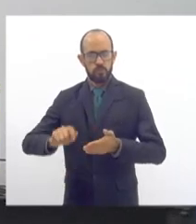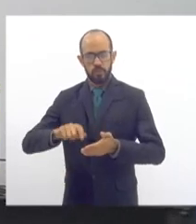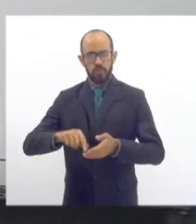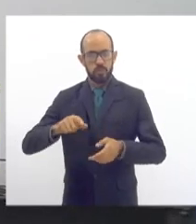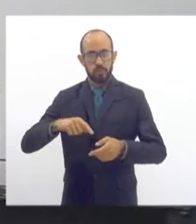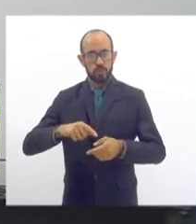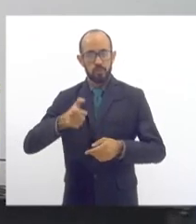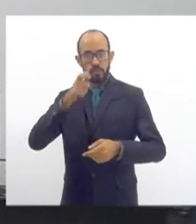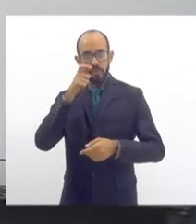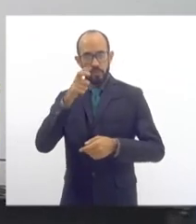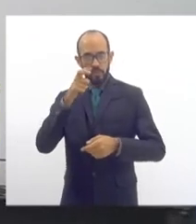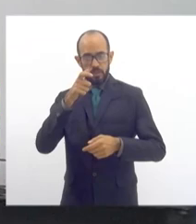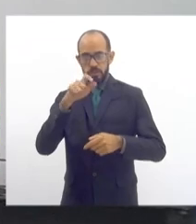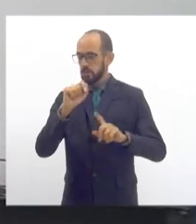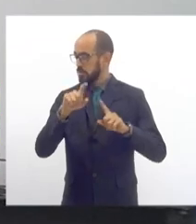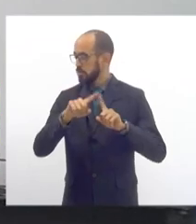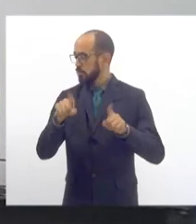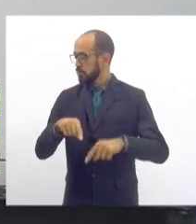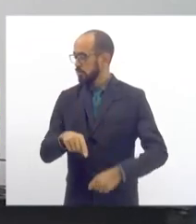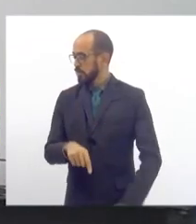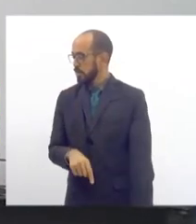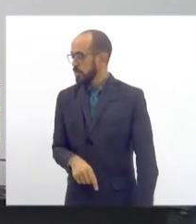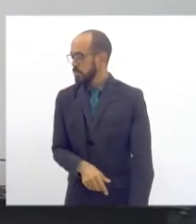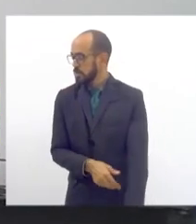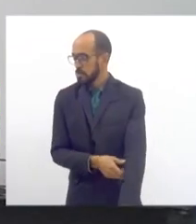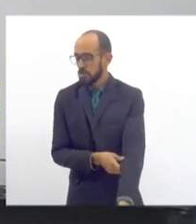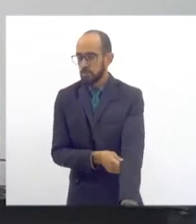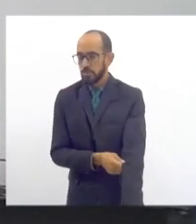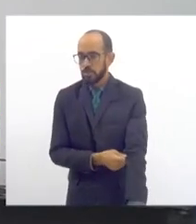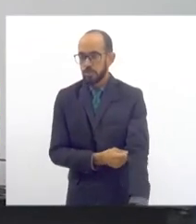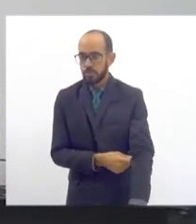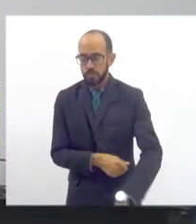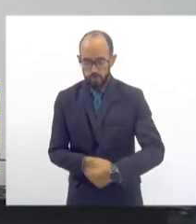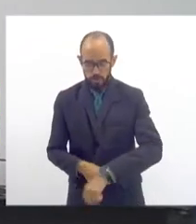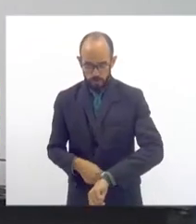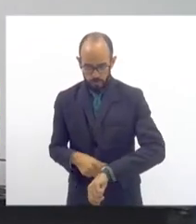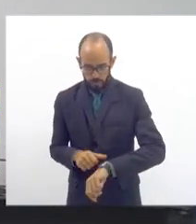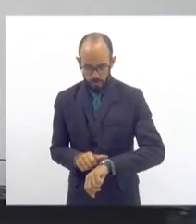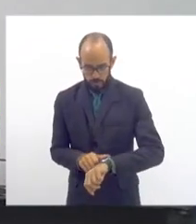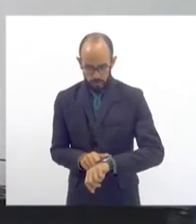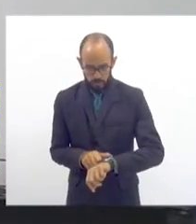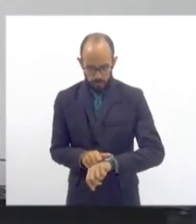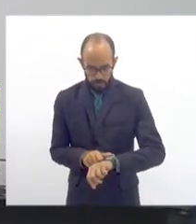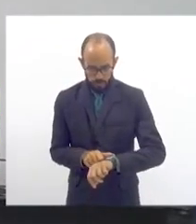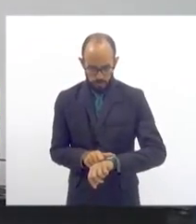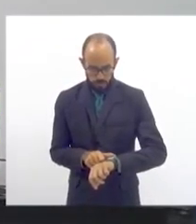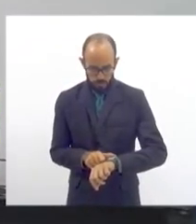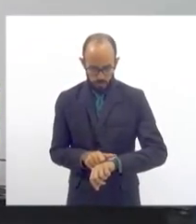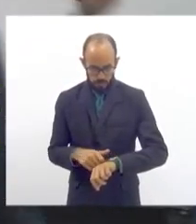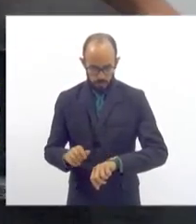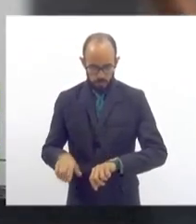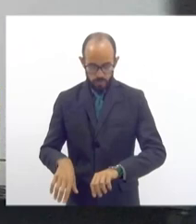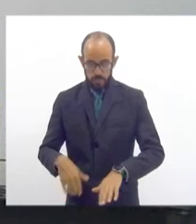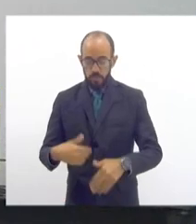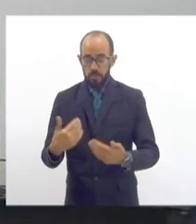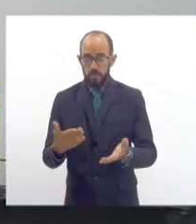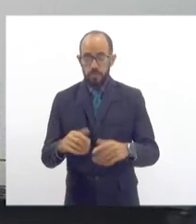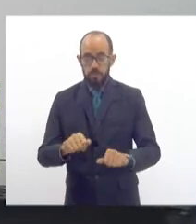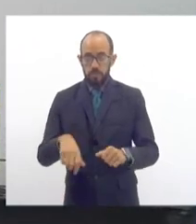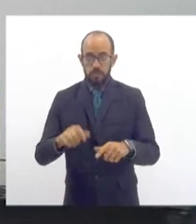celeridade, a gente fez um dissídio junto ao presidente do Tribunal de Justiça do Rio de